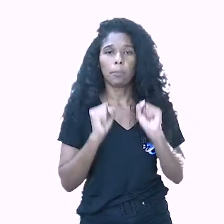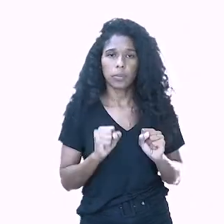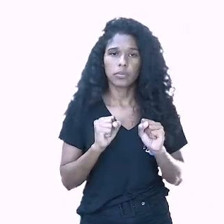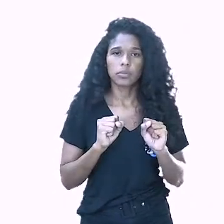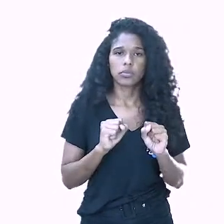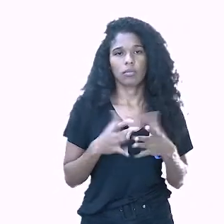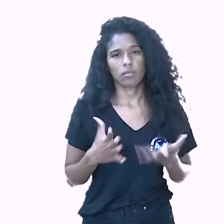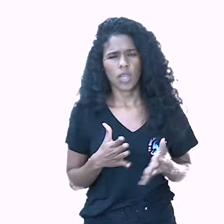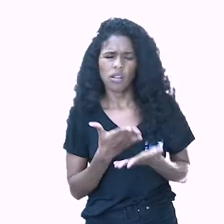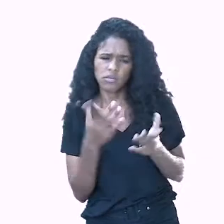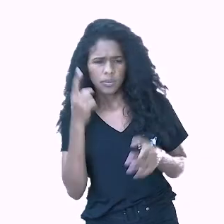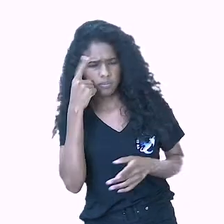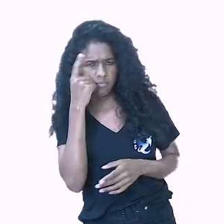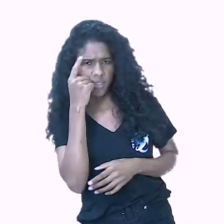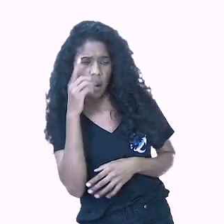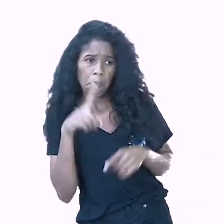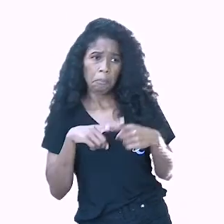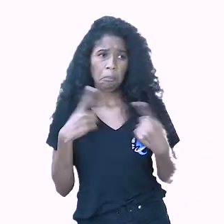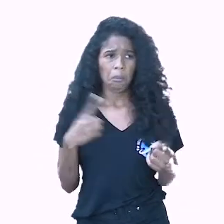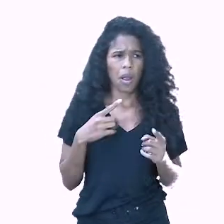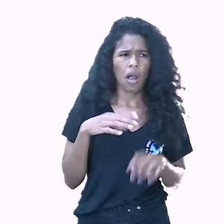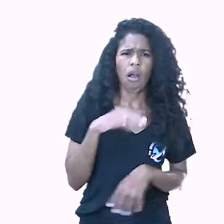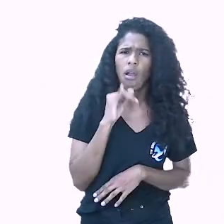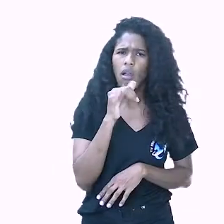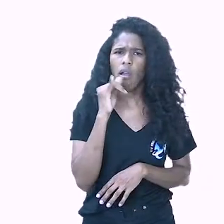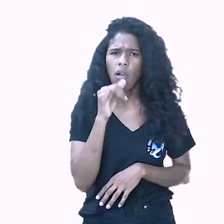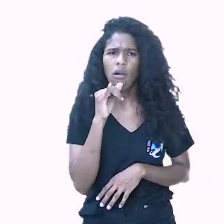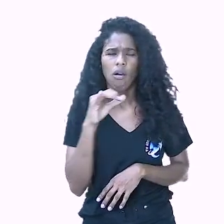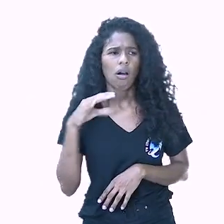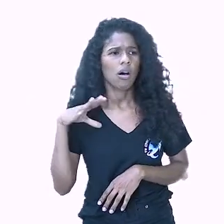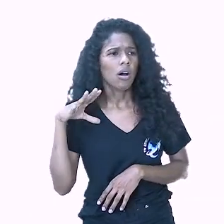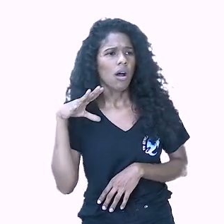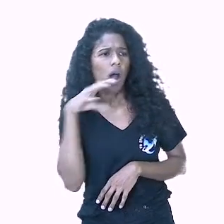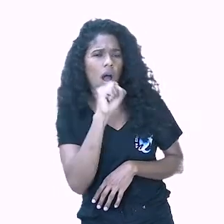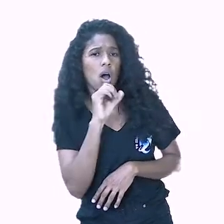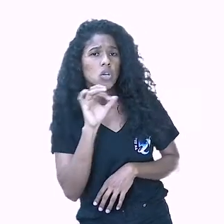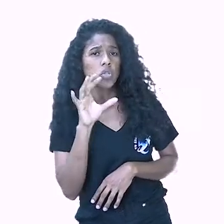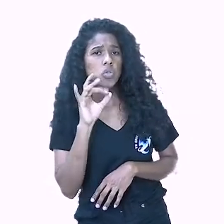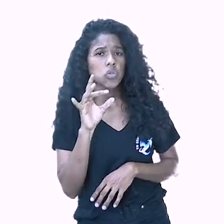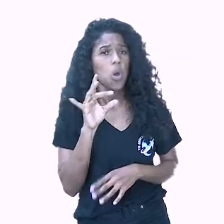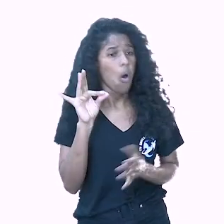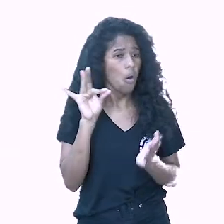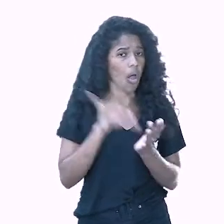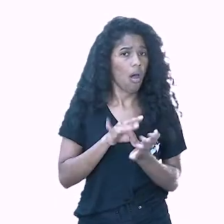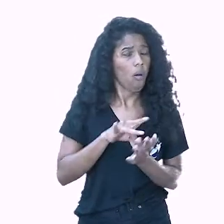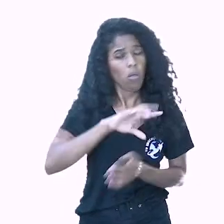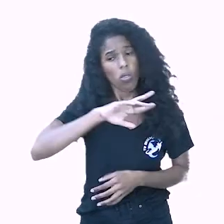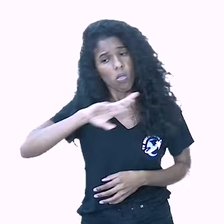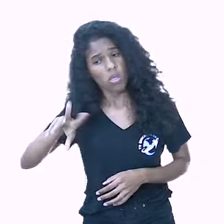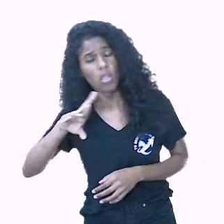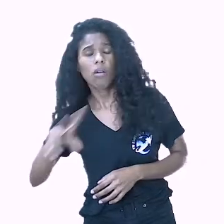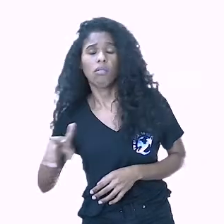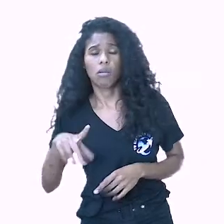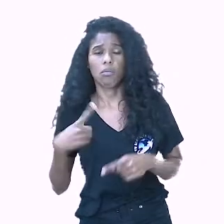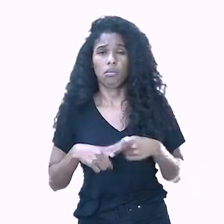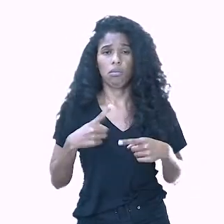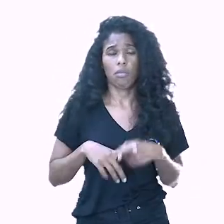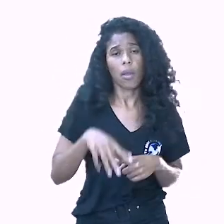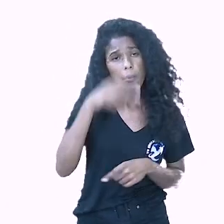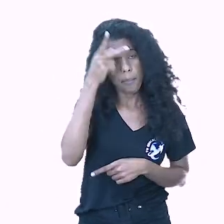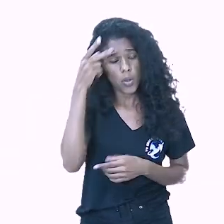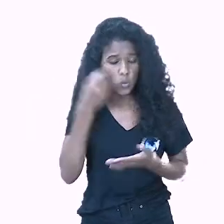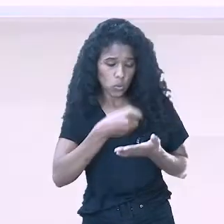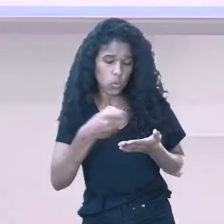só coisas da realidade, ela não conta só um fato real. Porque o cronista, ele pode inventar também a